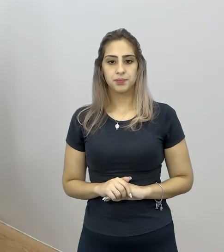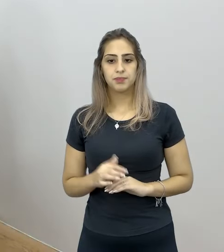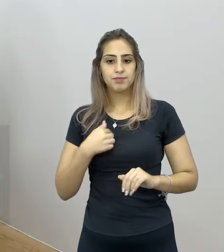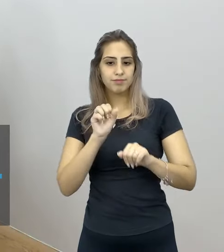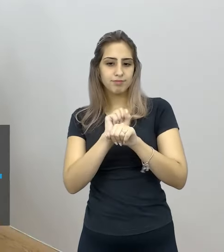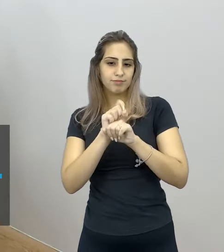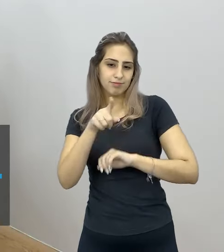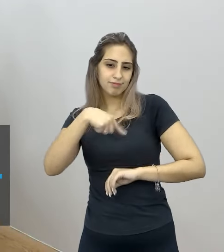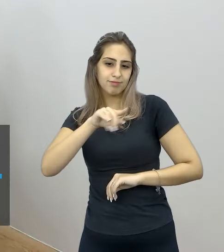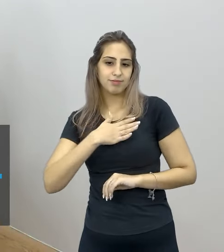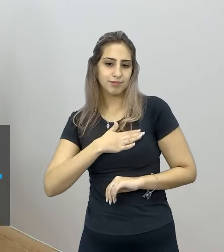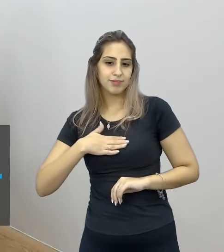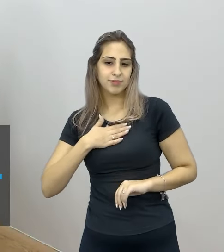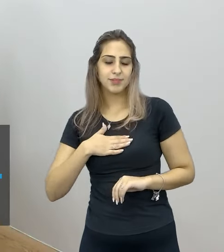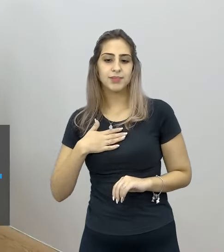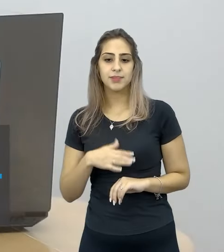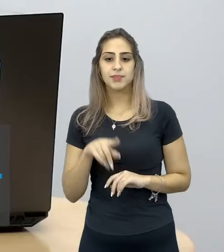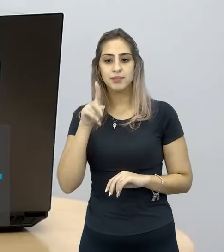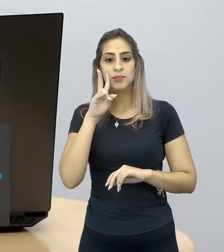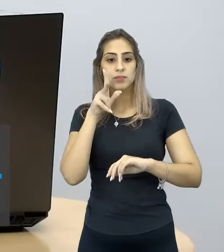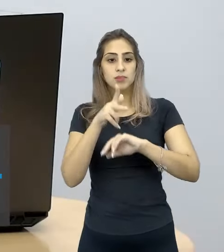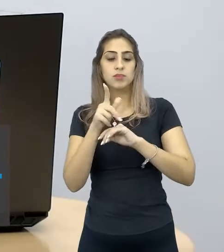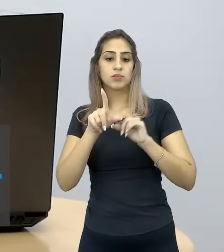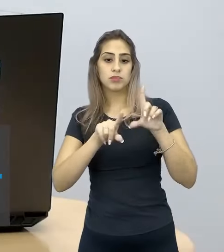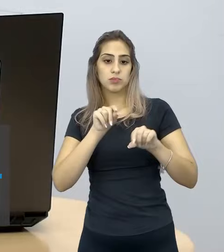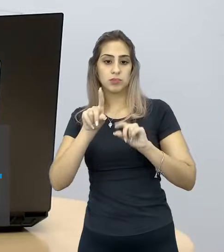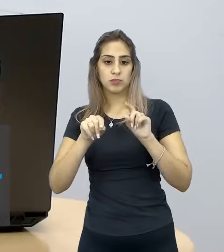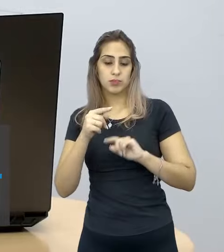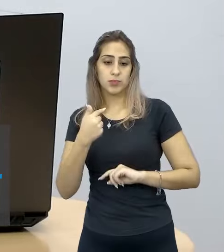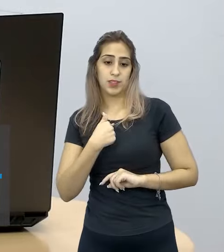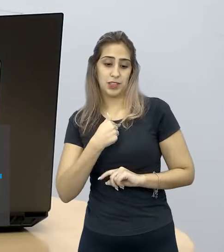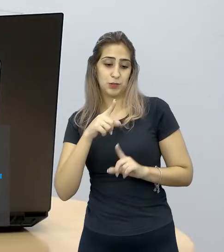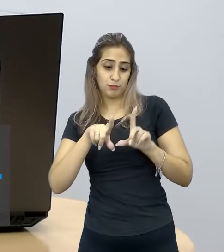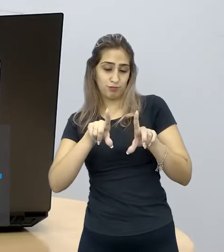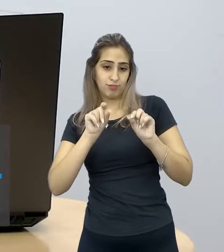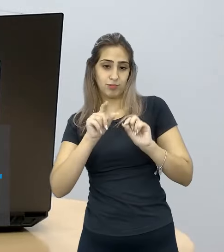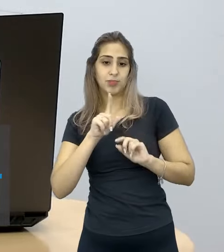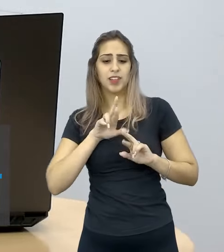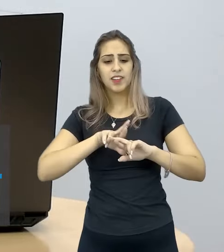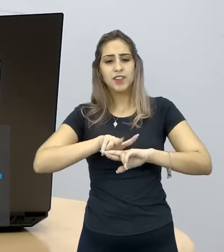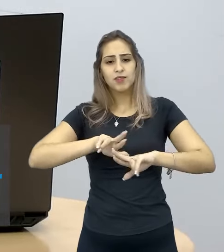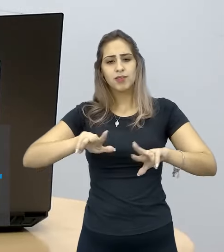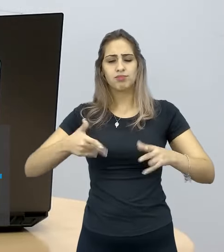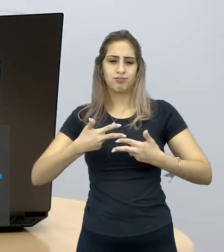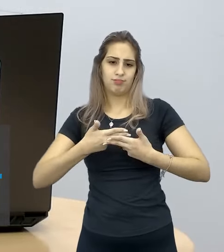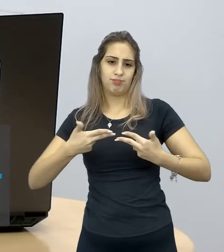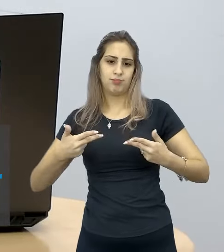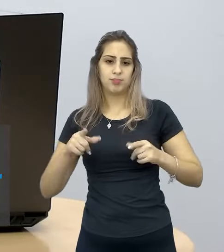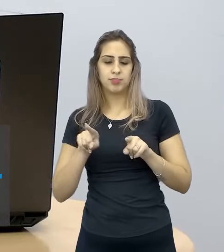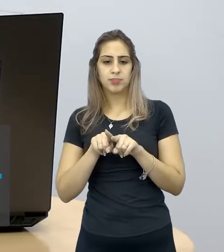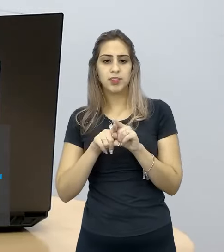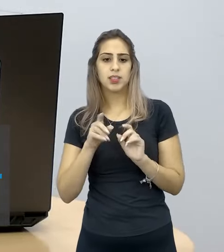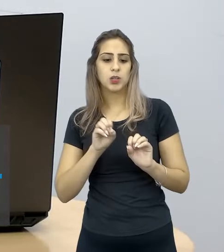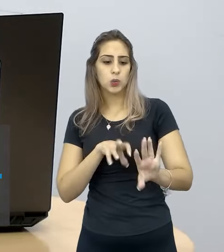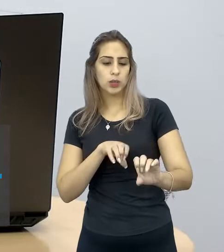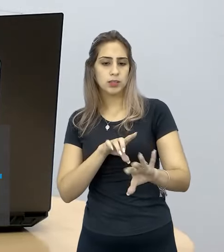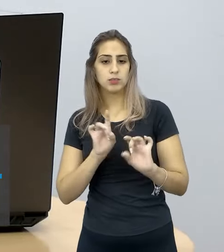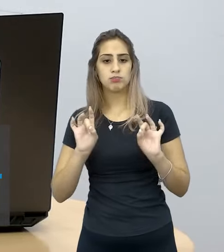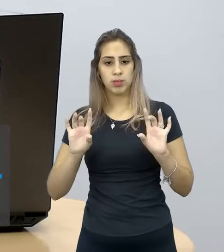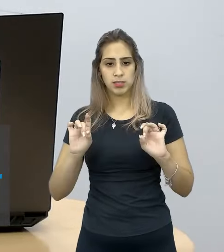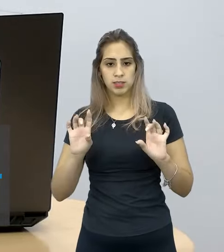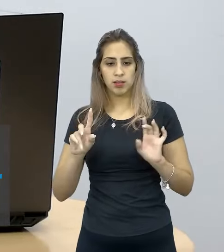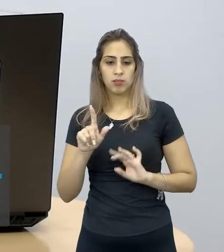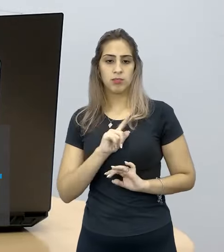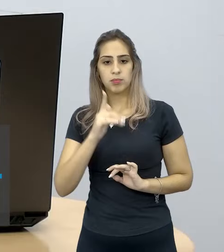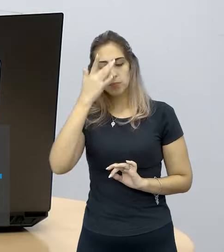Espero que tenham gostado. Esse vídeo foi escolhido a dedo porque ele tem várias vertentes. Tem a educação especial, né,